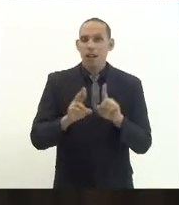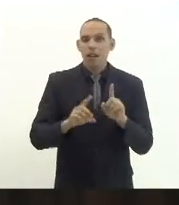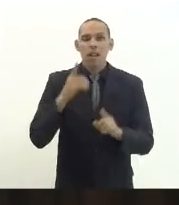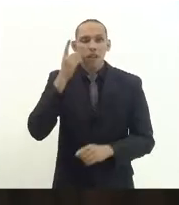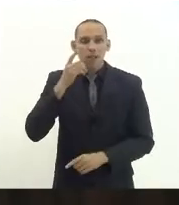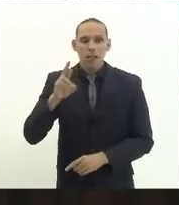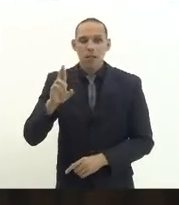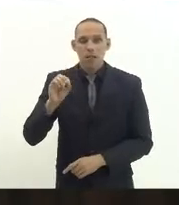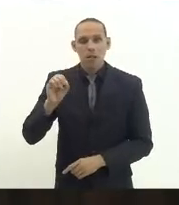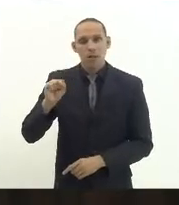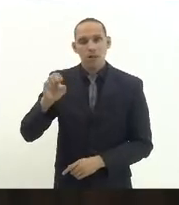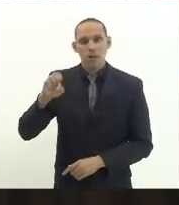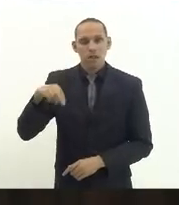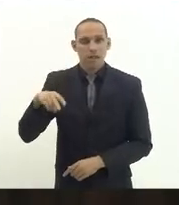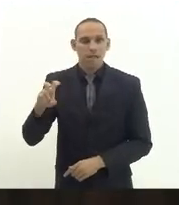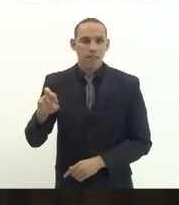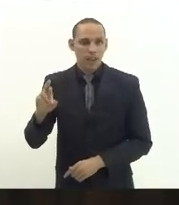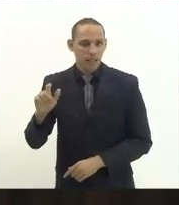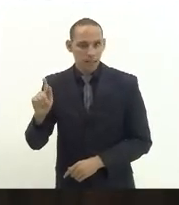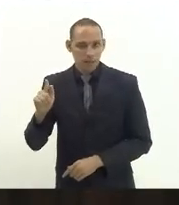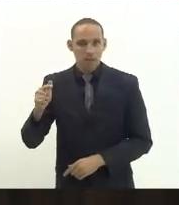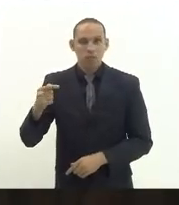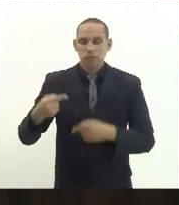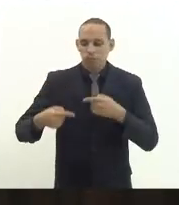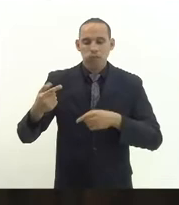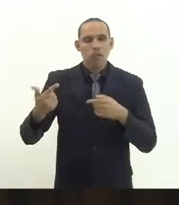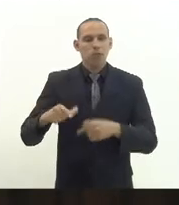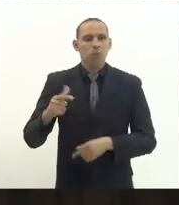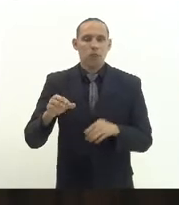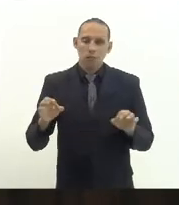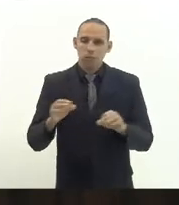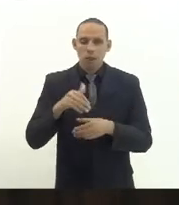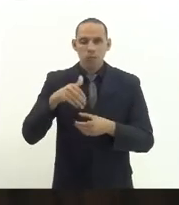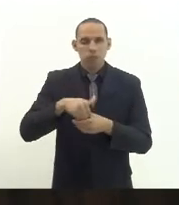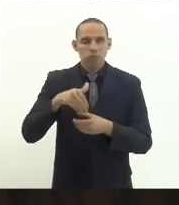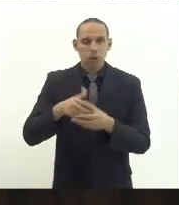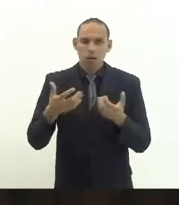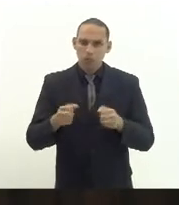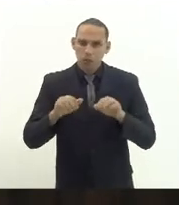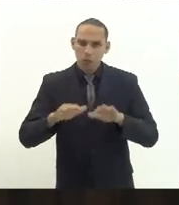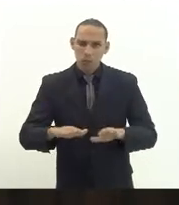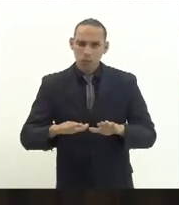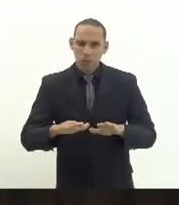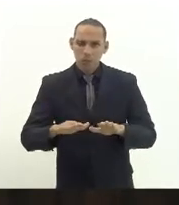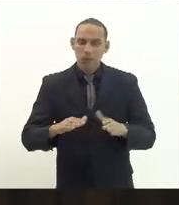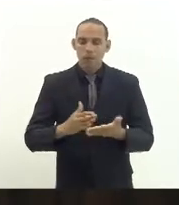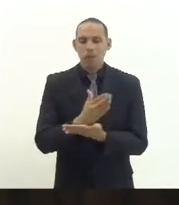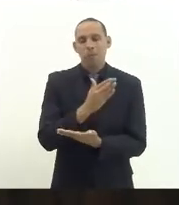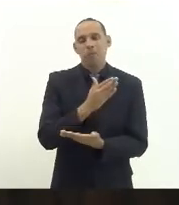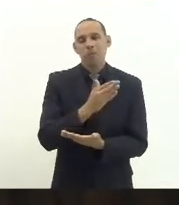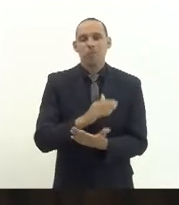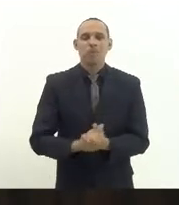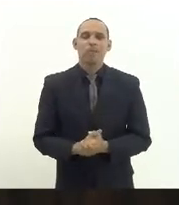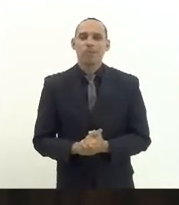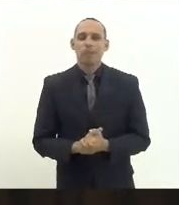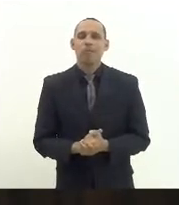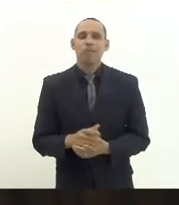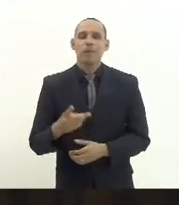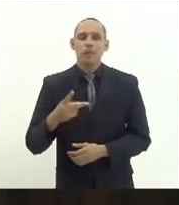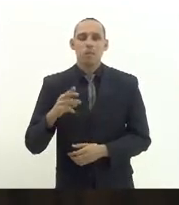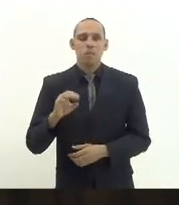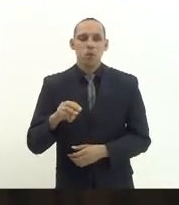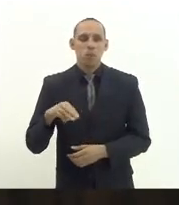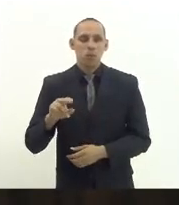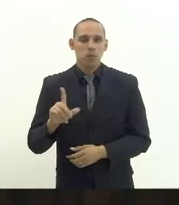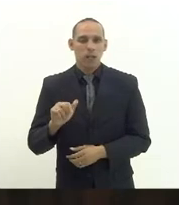em discussão não havendo Quem Queira discutir encerrada a discussão e votação se os que aprovam permaneçam Como estão aprovada vai à promulgação